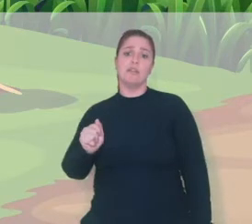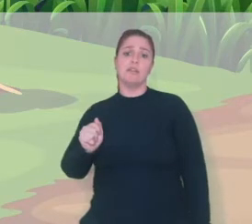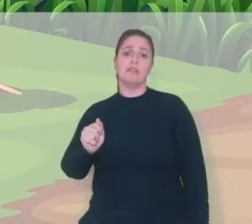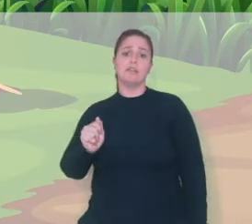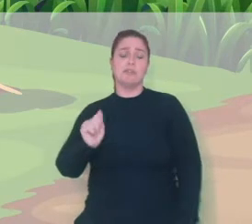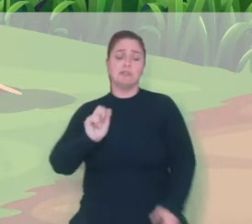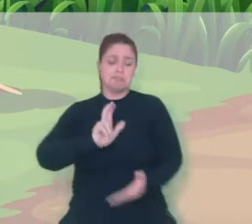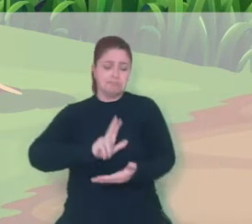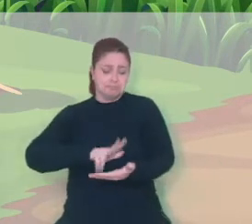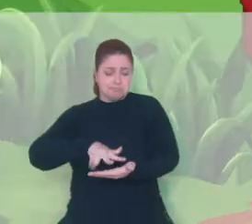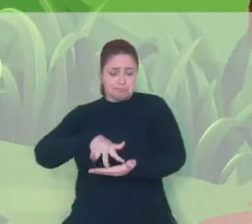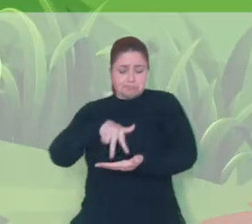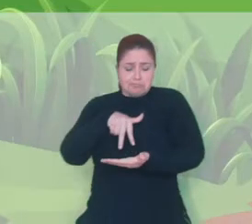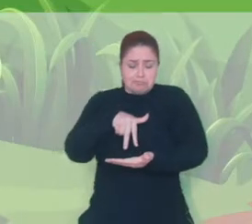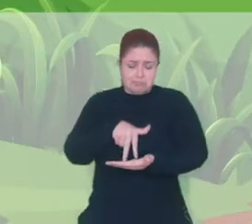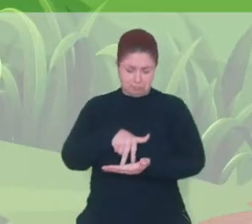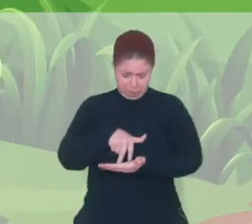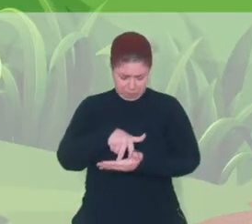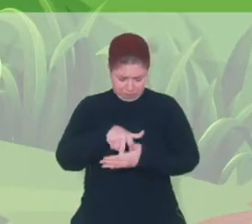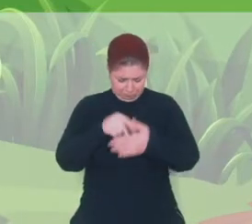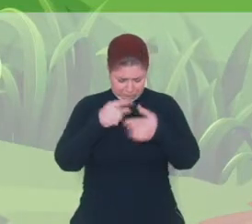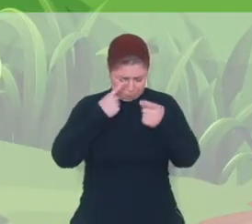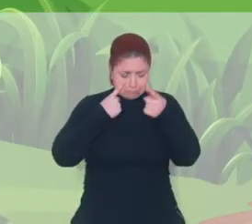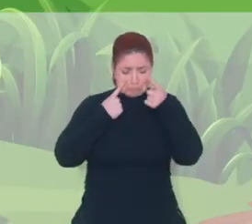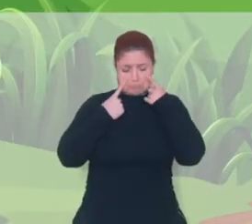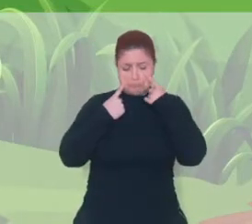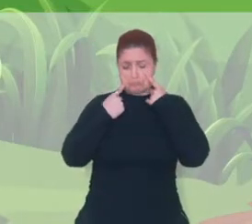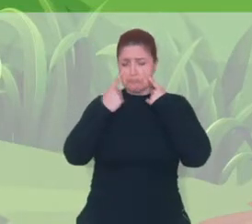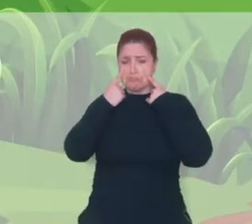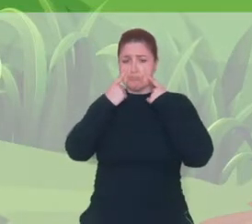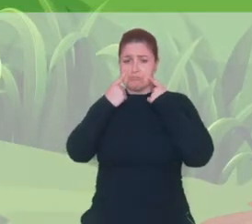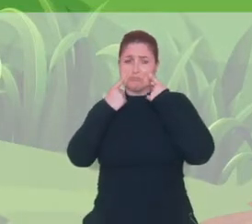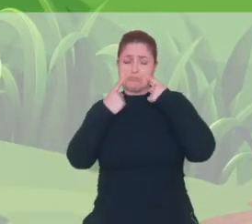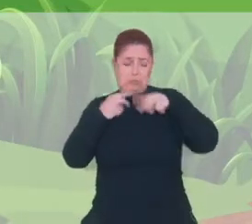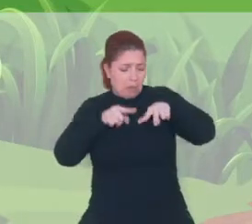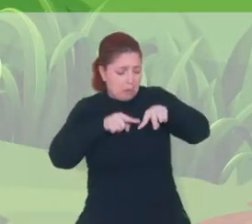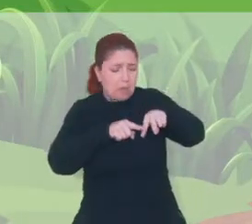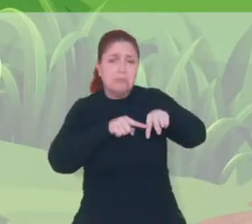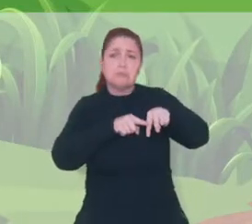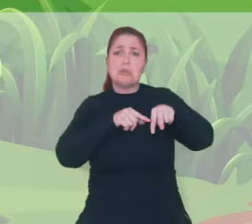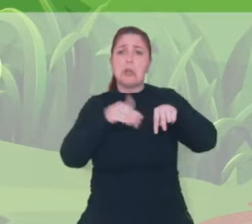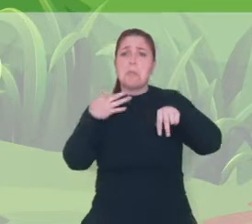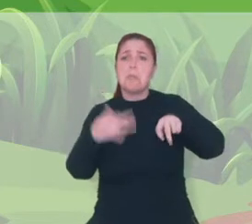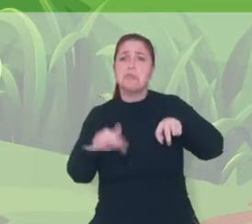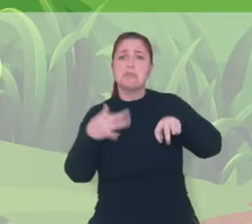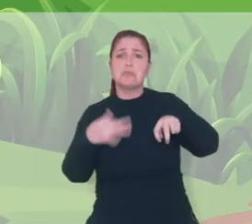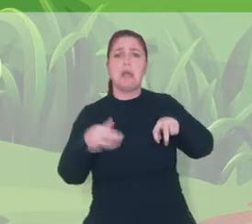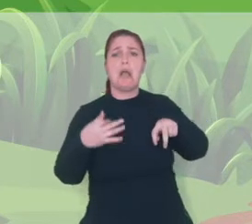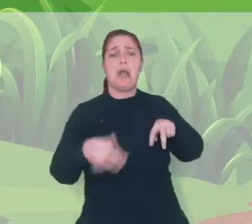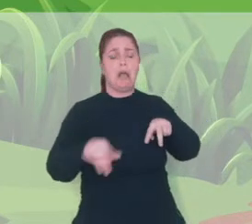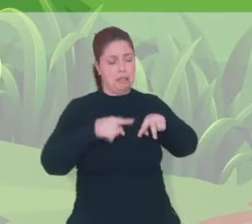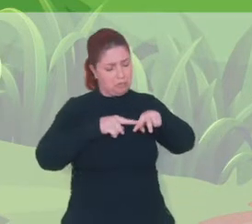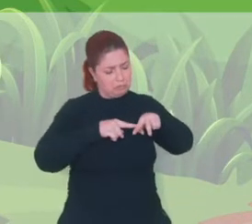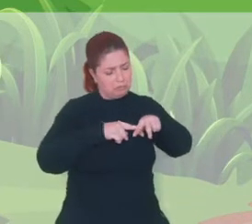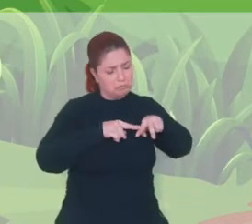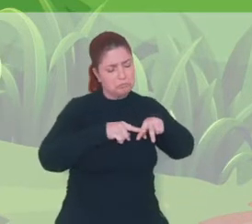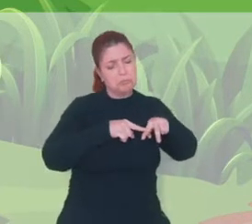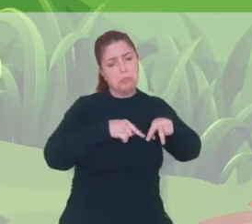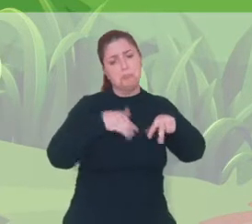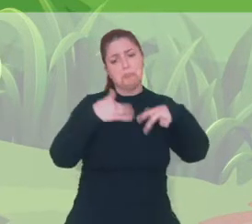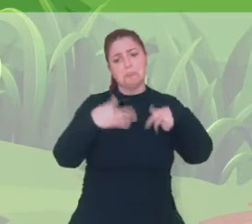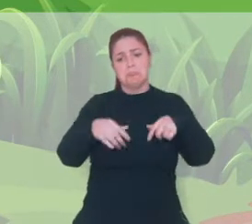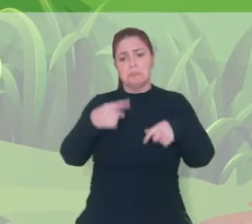ergueu-se chorosa, com o joelho esfolado, e